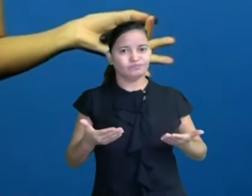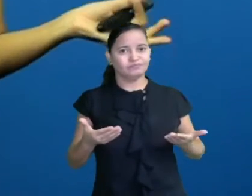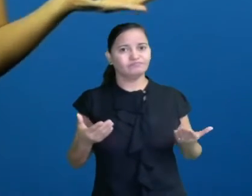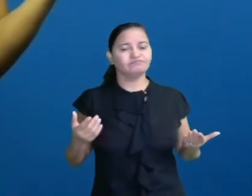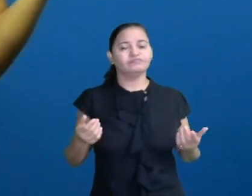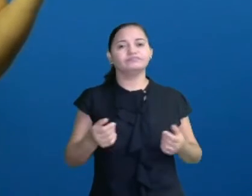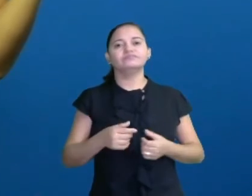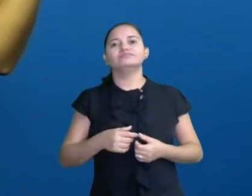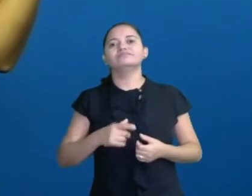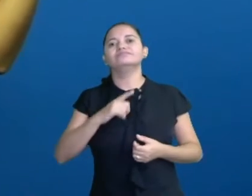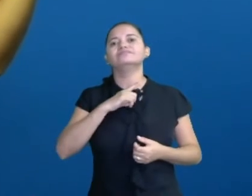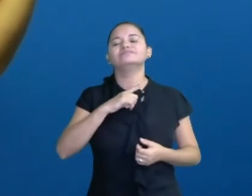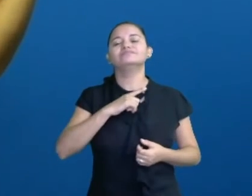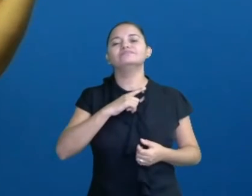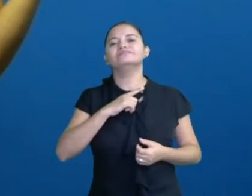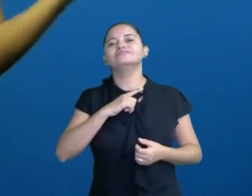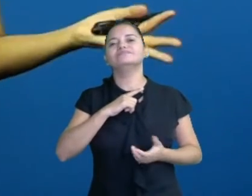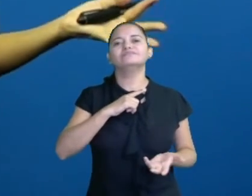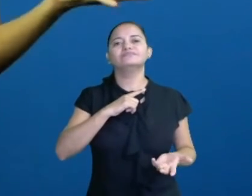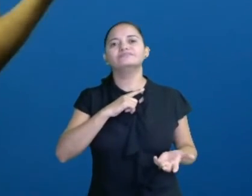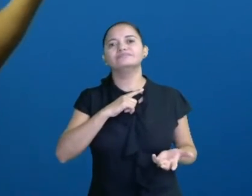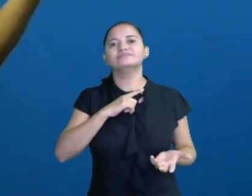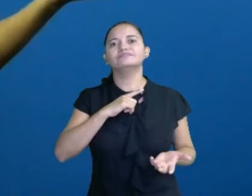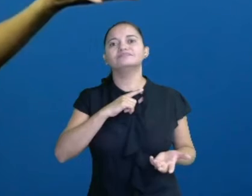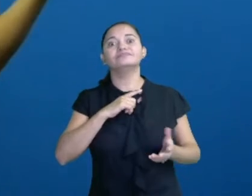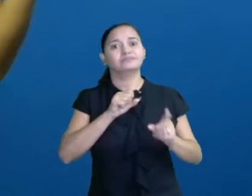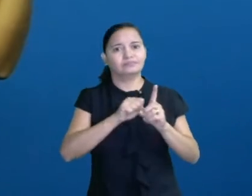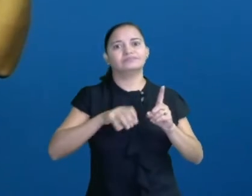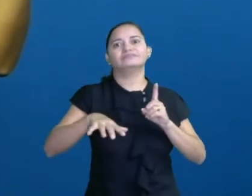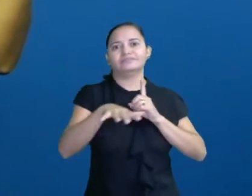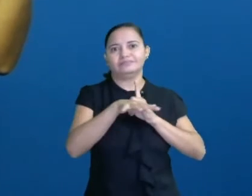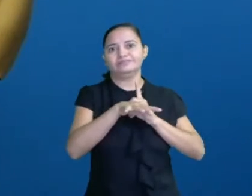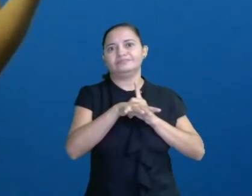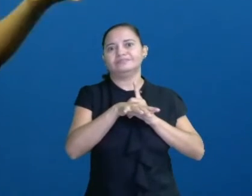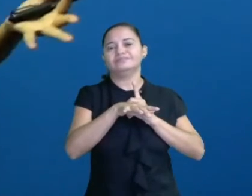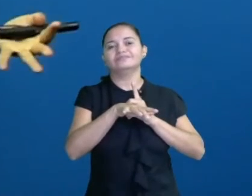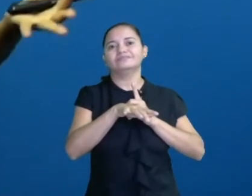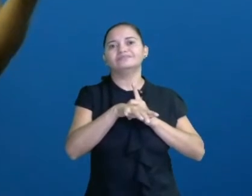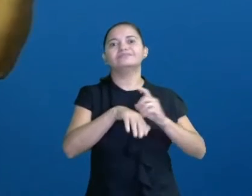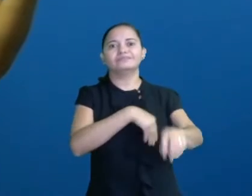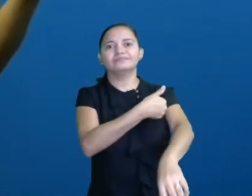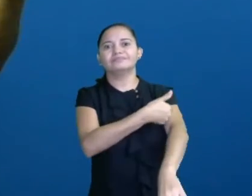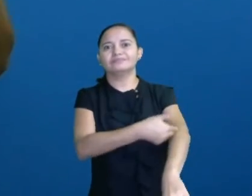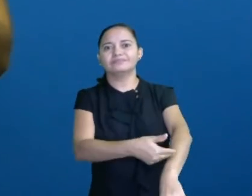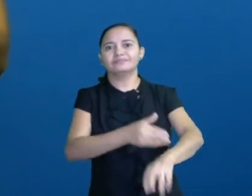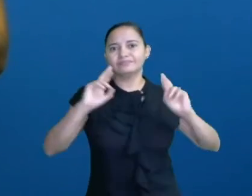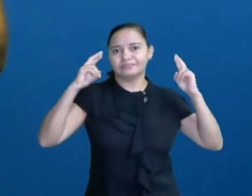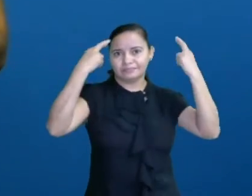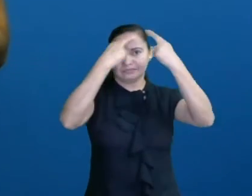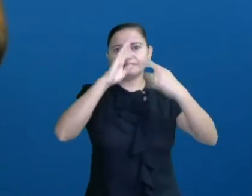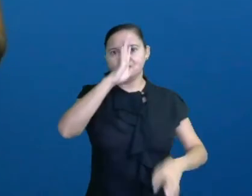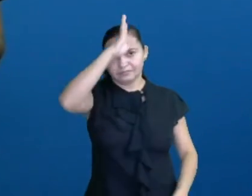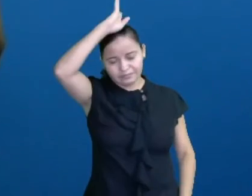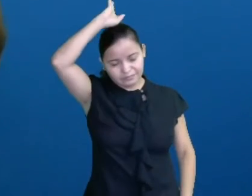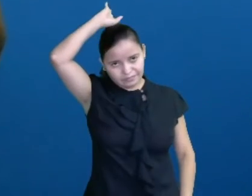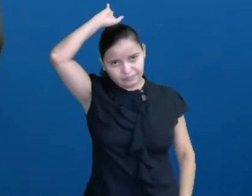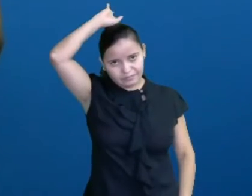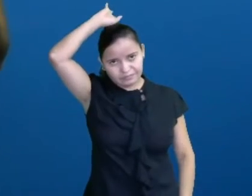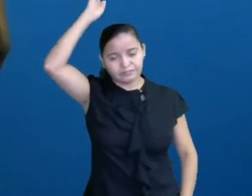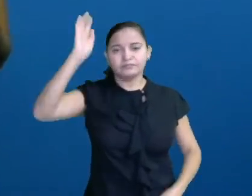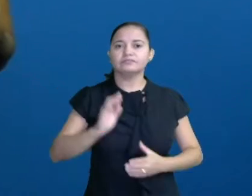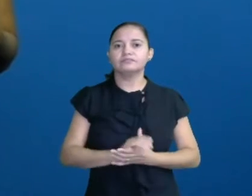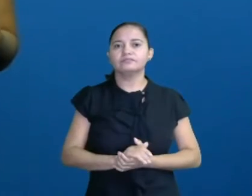povos que estavam localizados ali ao norte e leste do continente africano. Agora, só uma questão